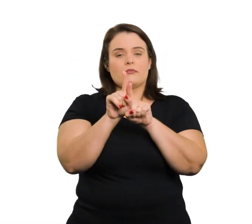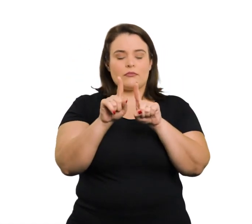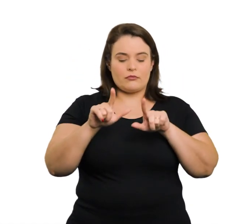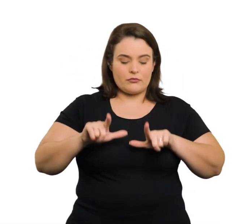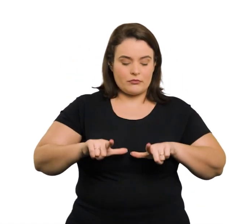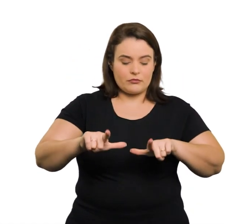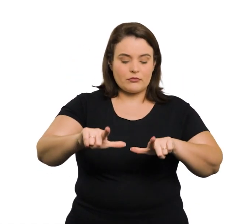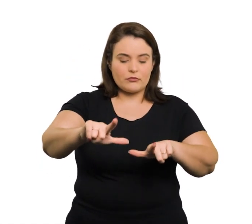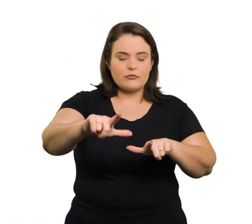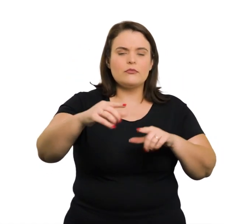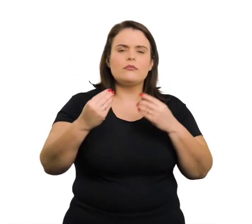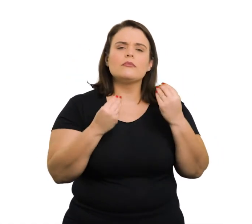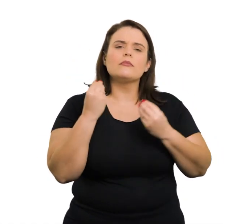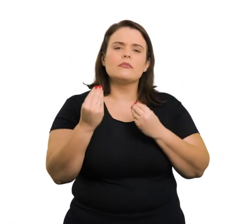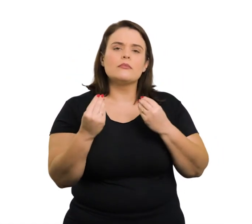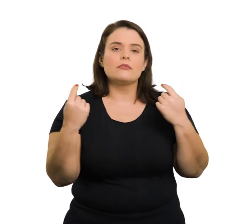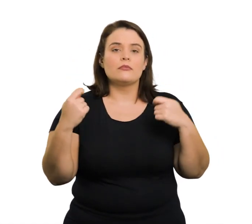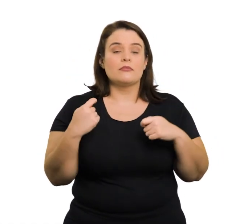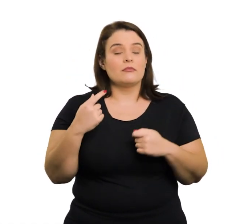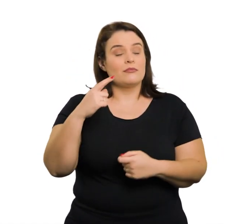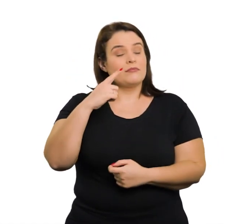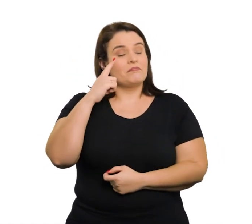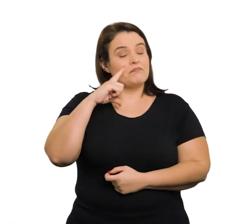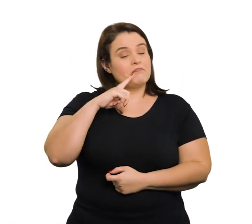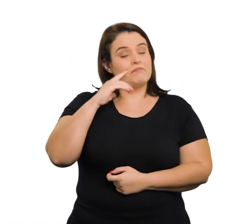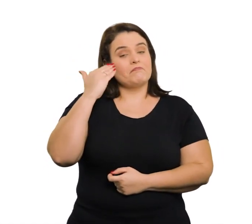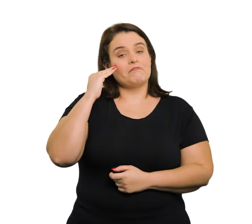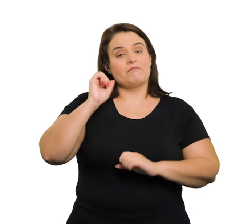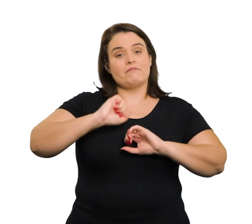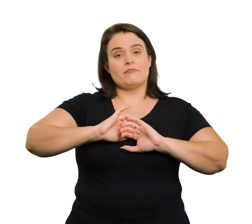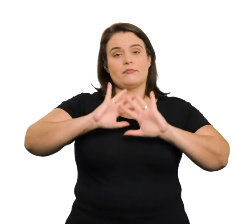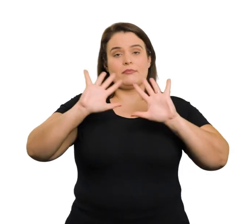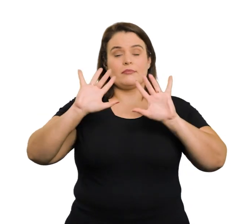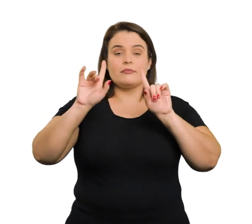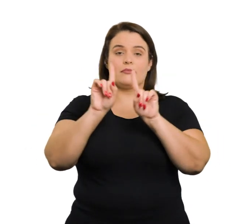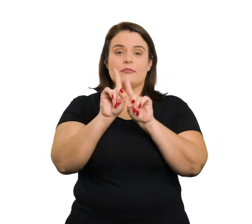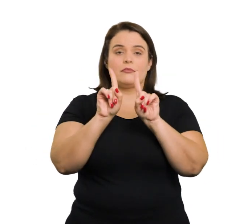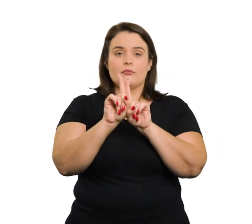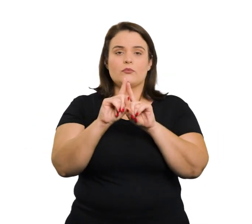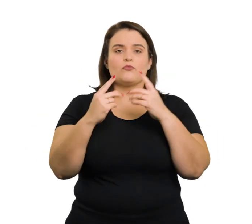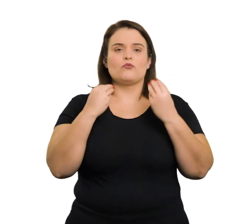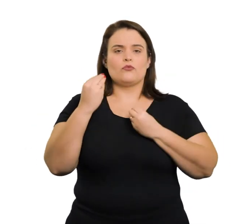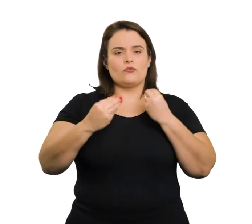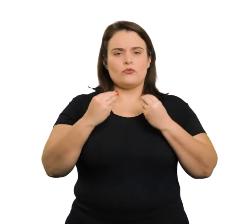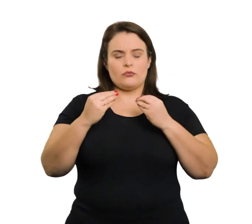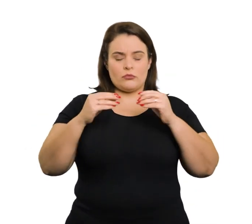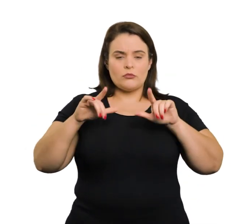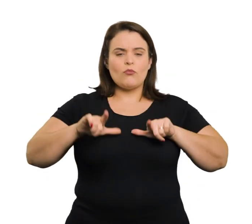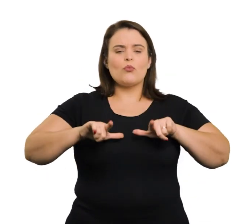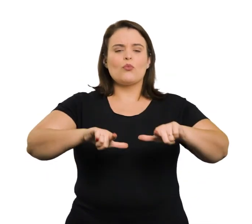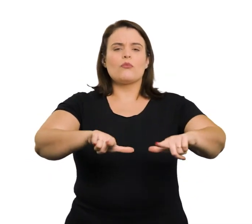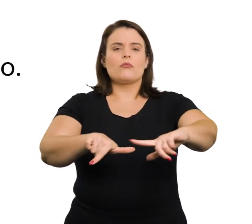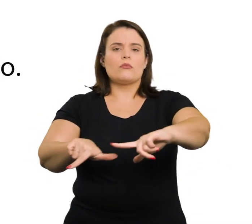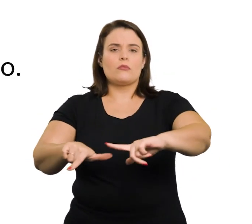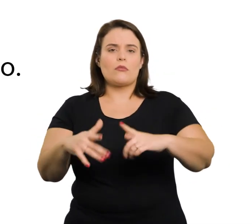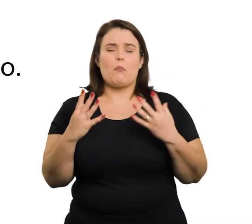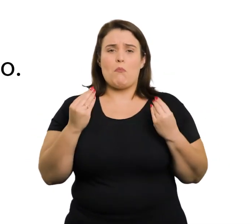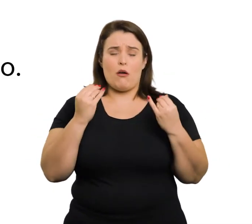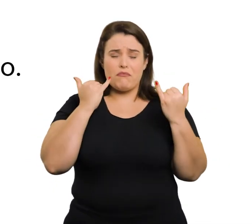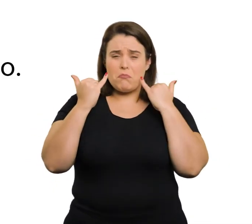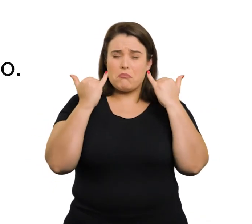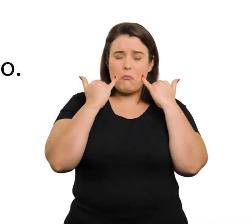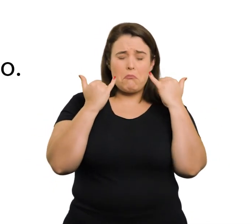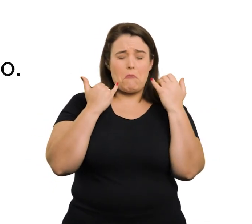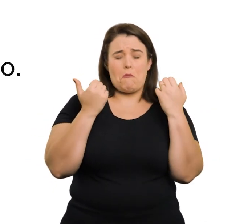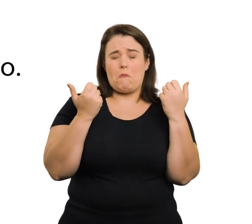a composição dos pisos táteis deve levar em consideração clareza e comedimento na disposição. O excesso